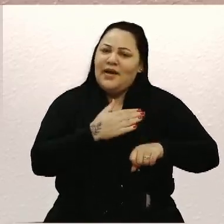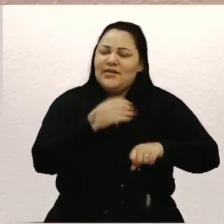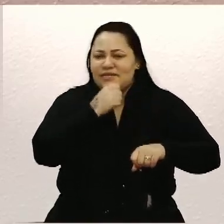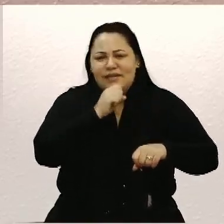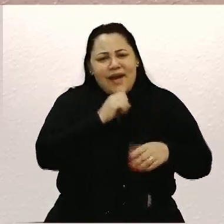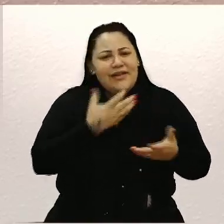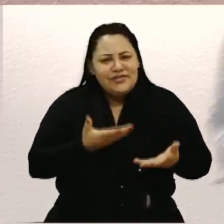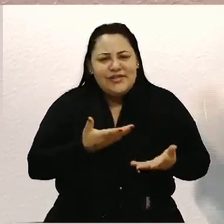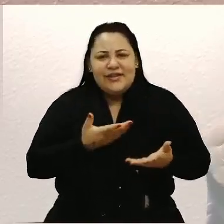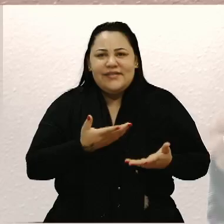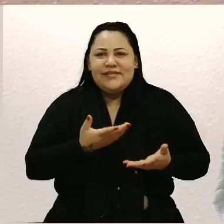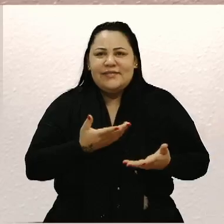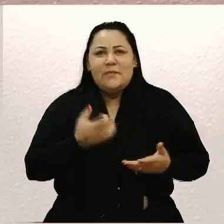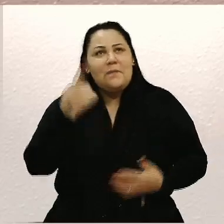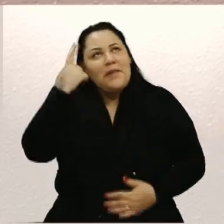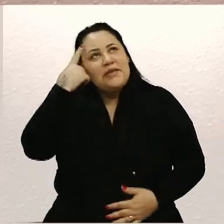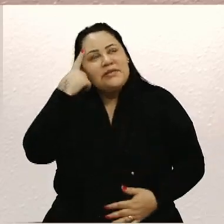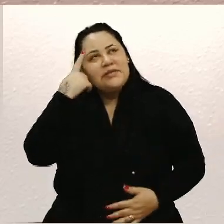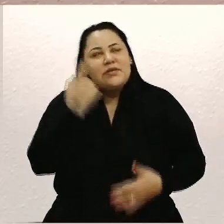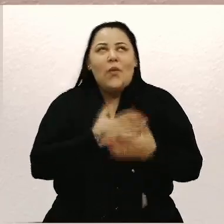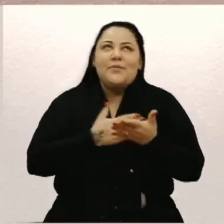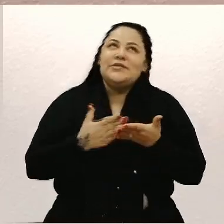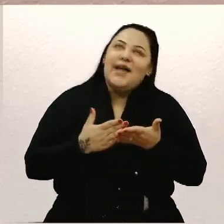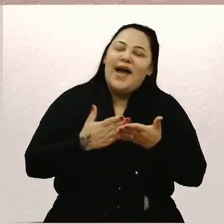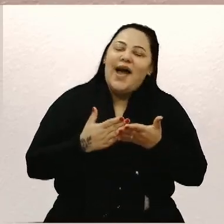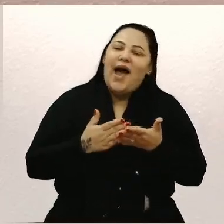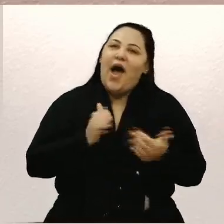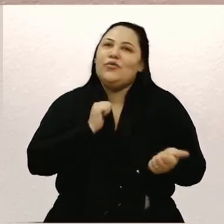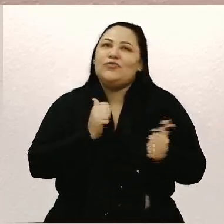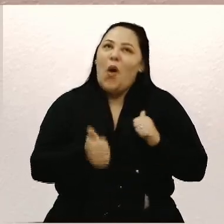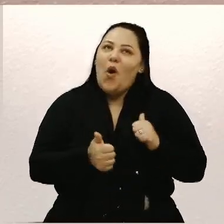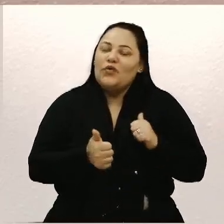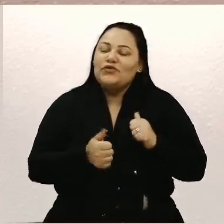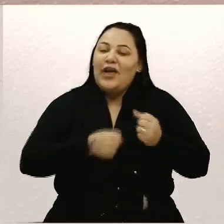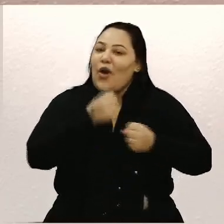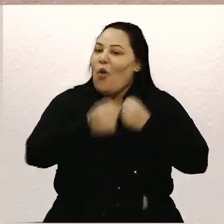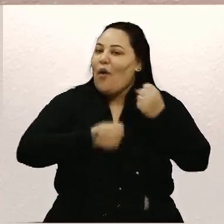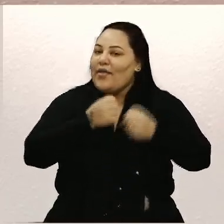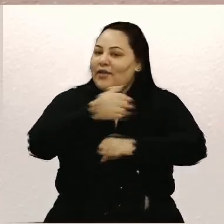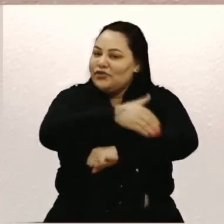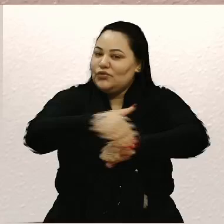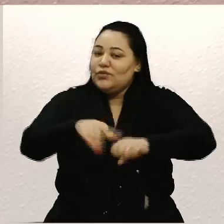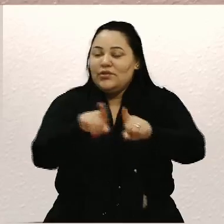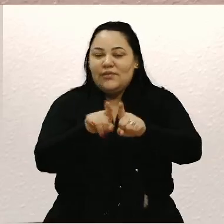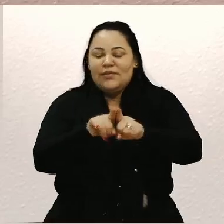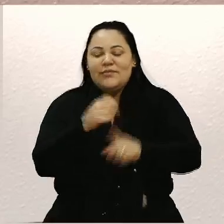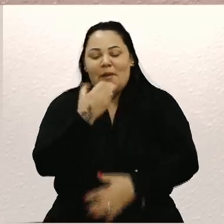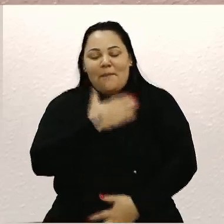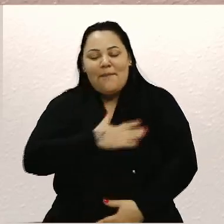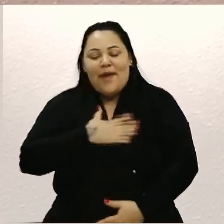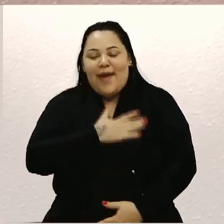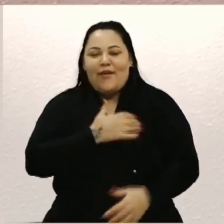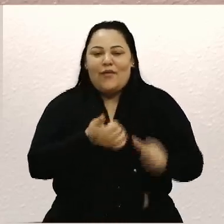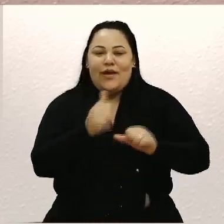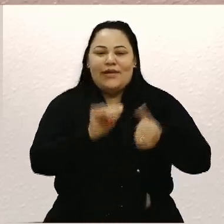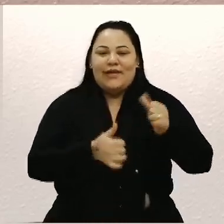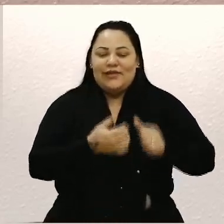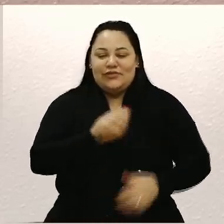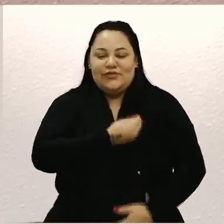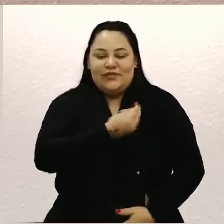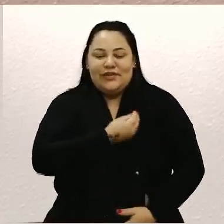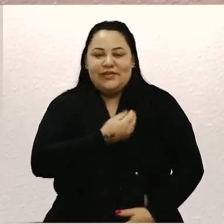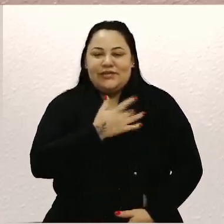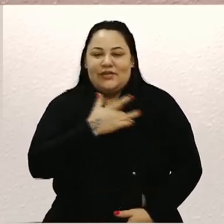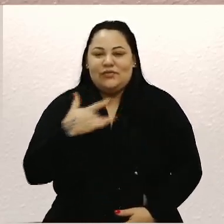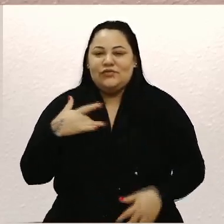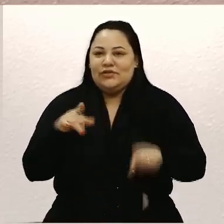efetivamente pensando, descobrindo a corrida de rua como uma opção de bem-estar, de qualidade de vida e de saúde, né? Comigo foi um